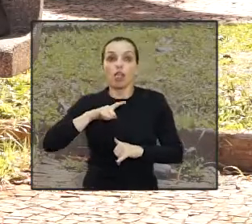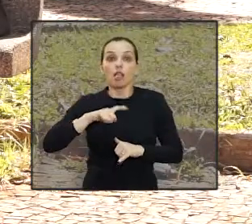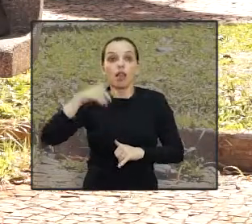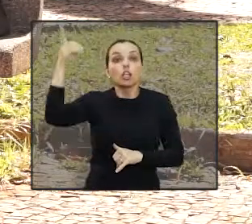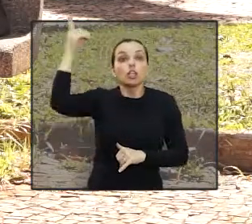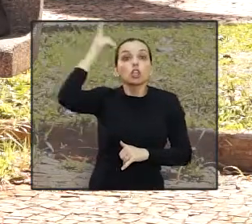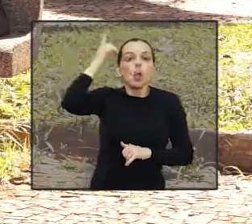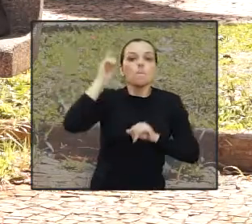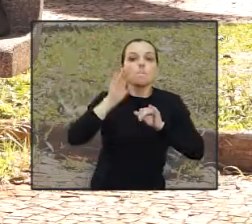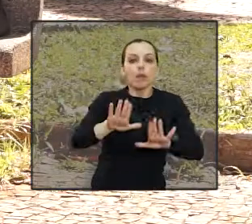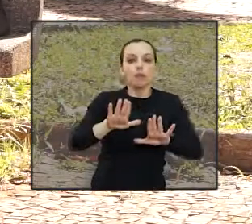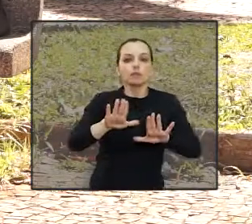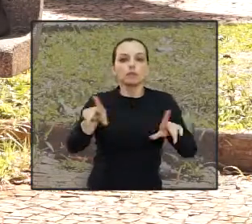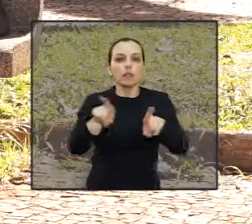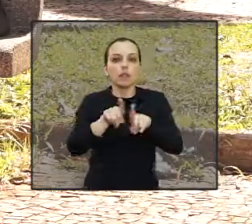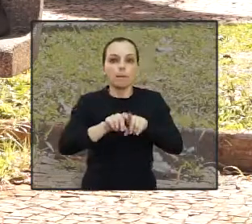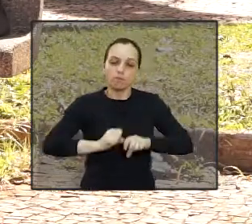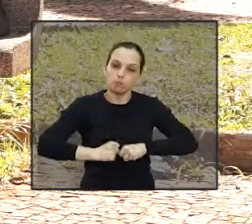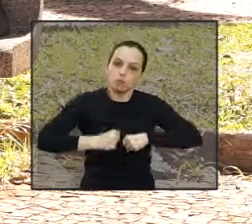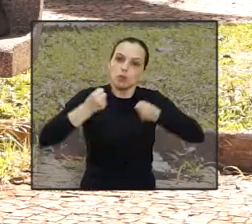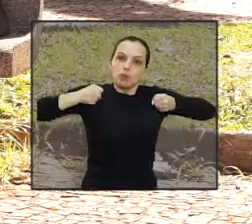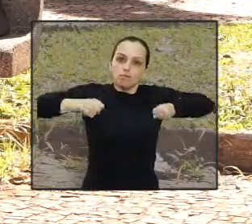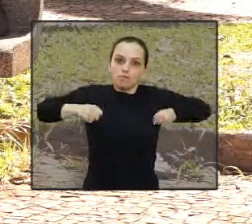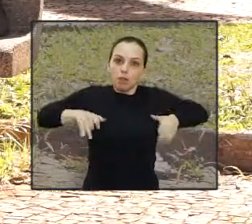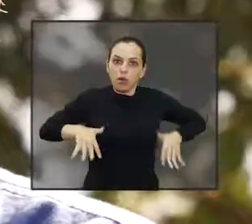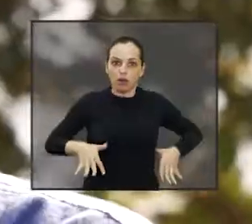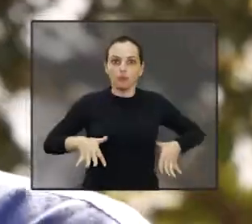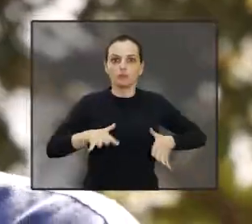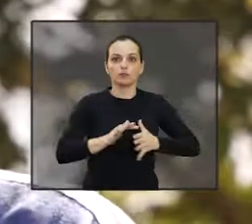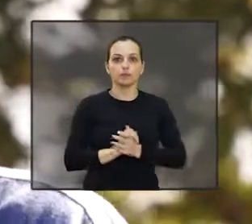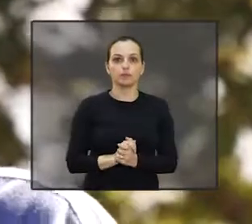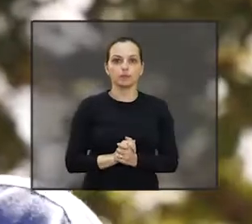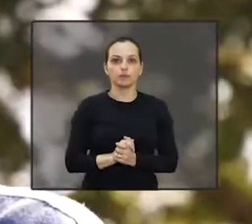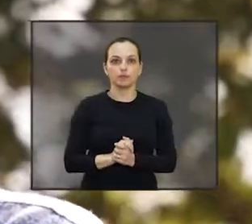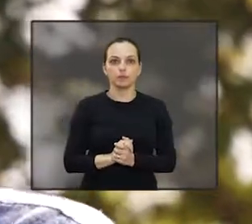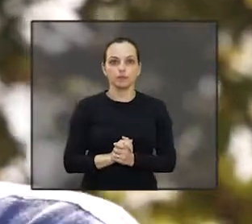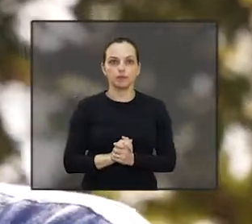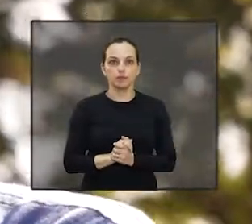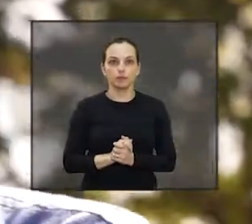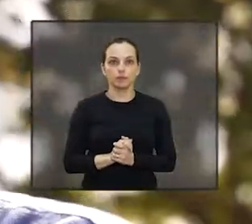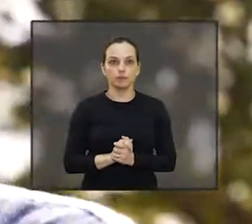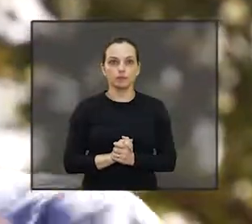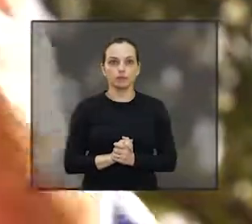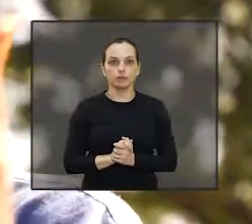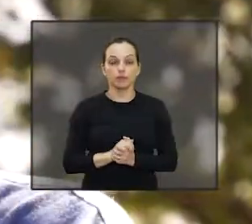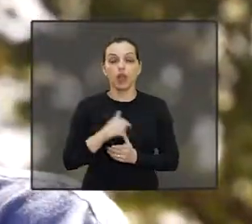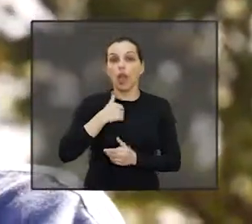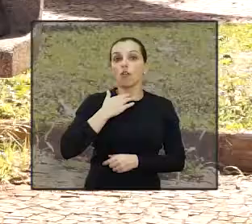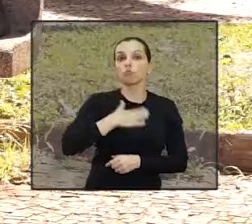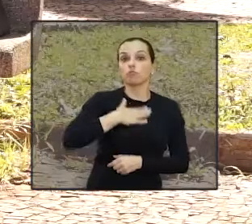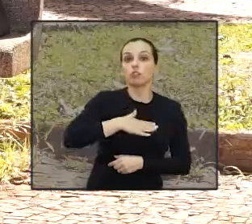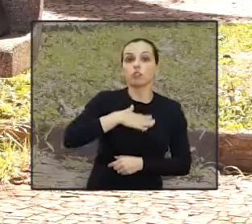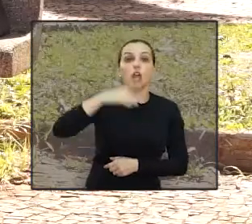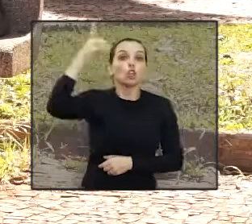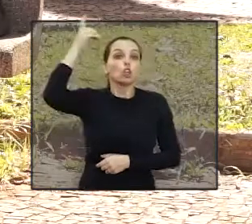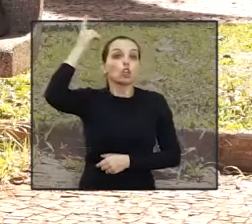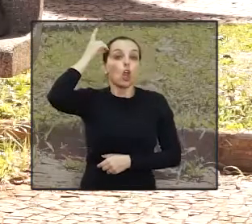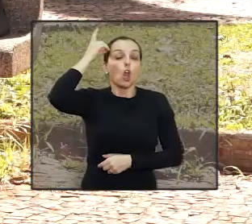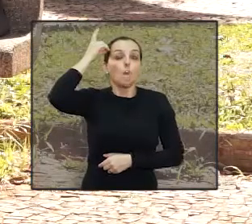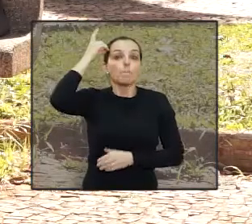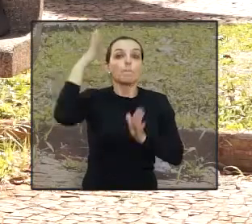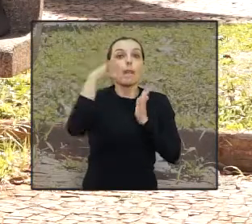arte é assim, é muita intuição e muito mais transpiração. Então eu gosto de inspirar, de